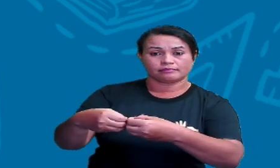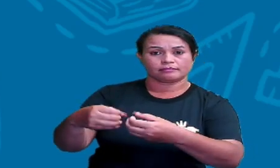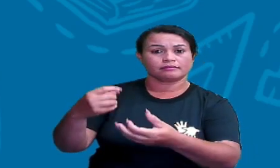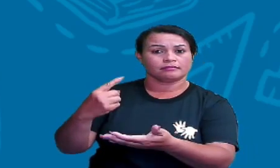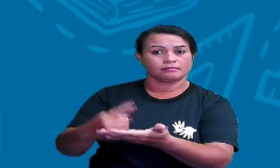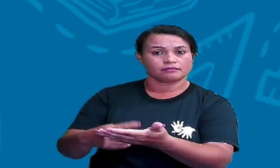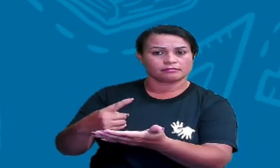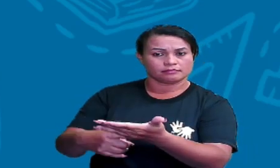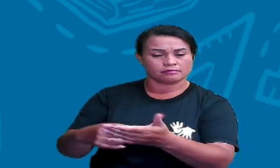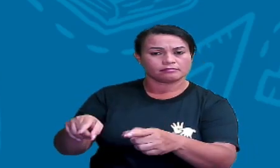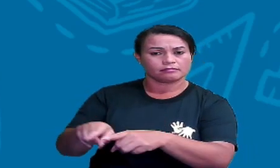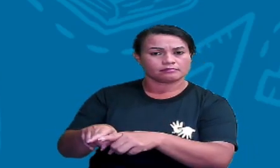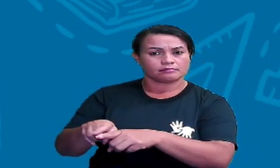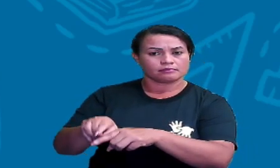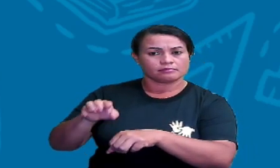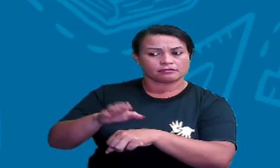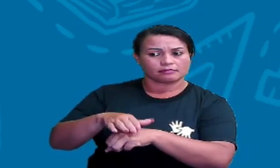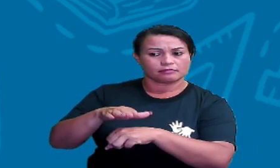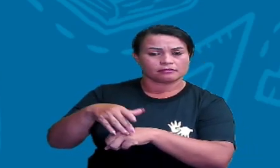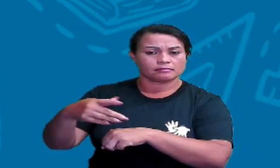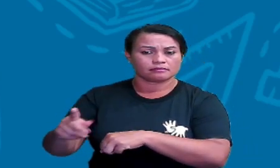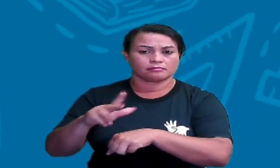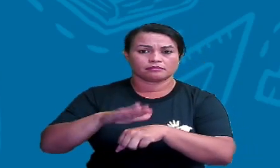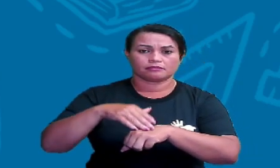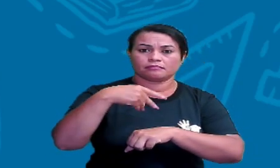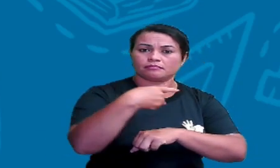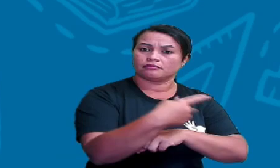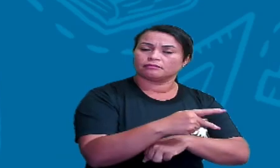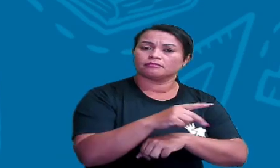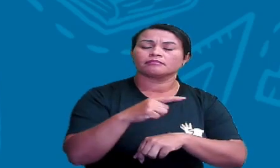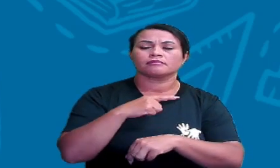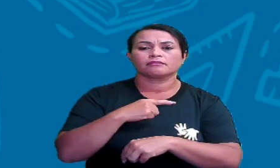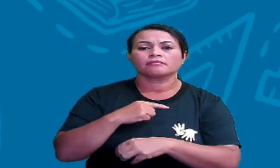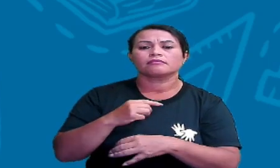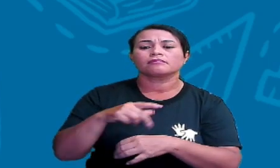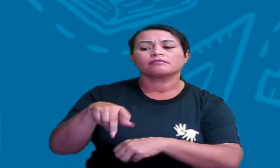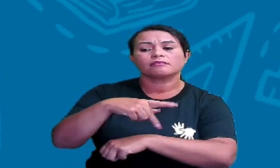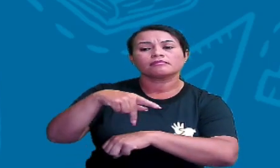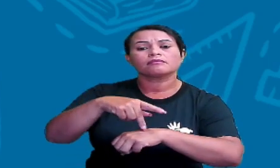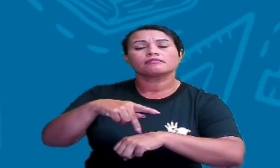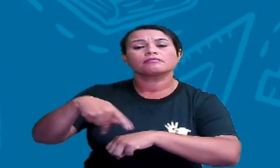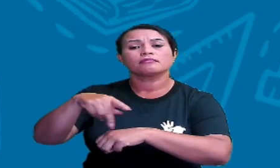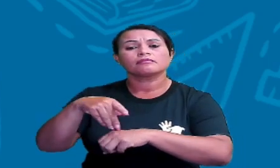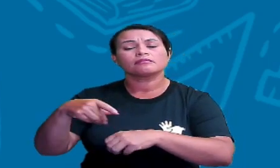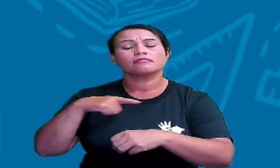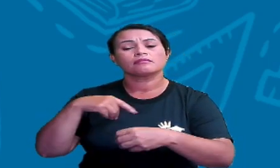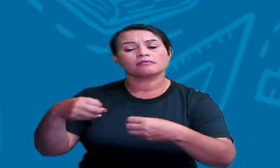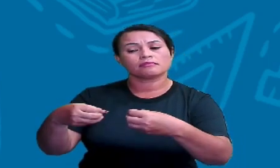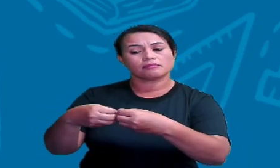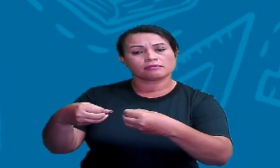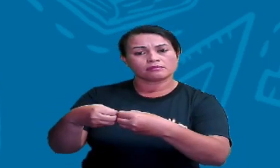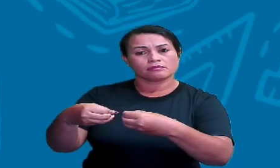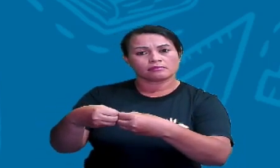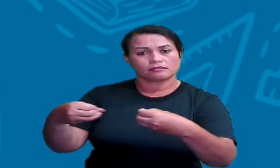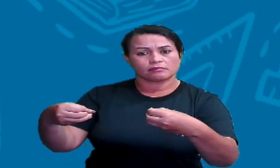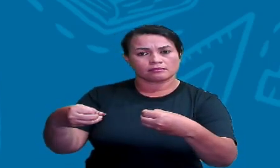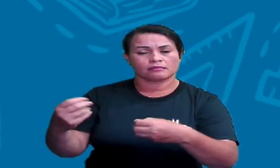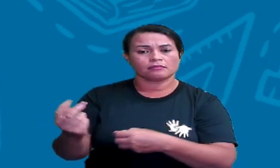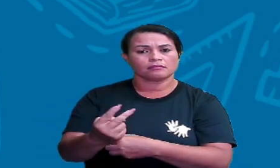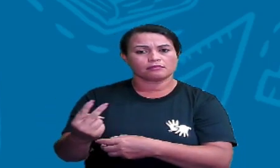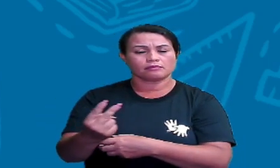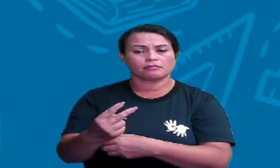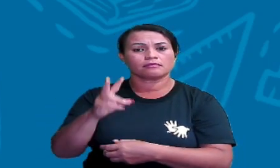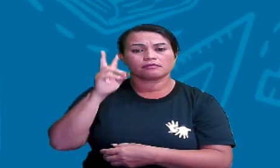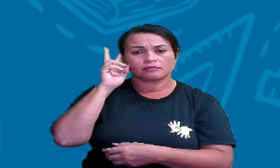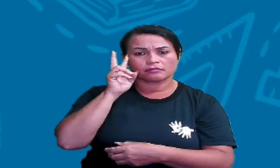e convenções, né? E aí, são países limítrofes, são países que têm limites entre si, tá certo?